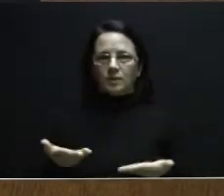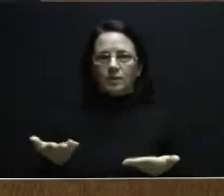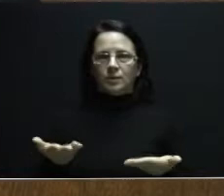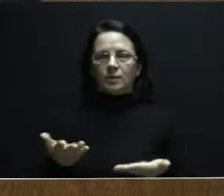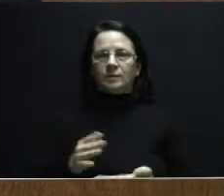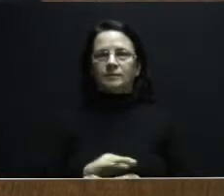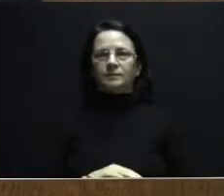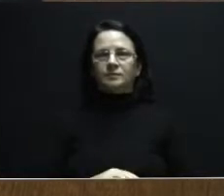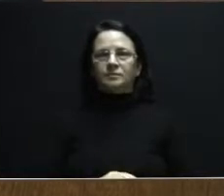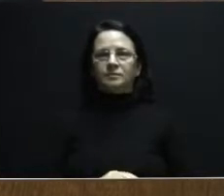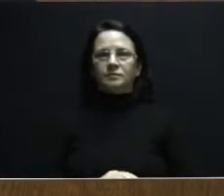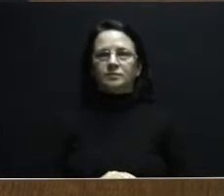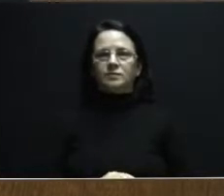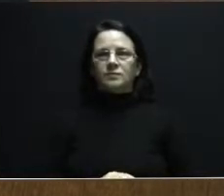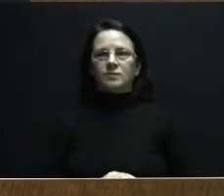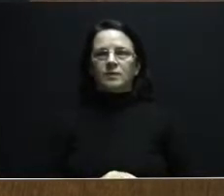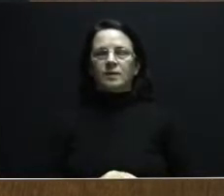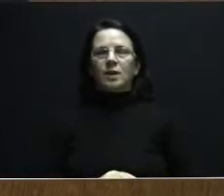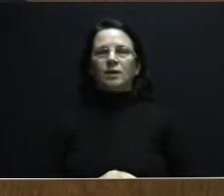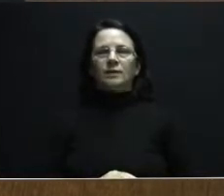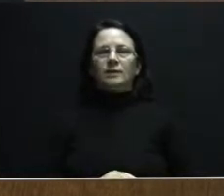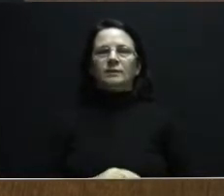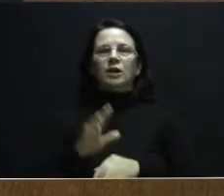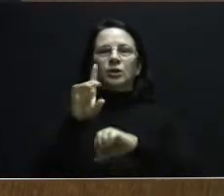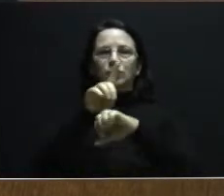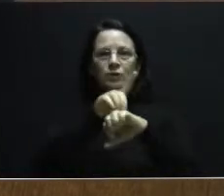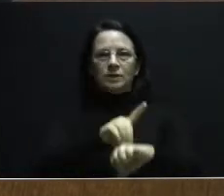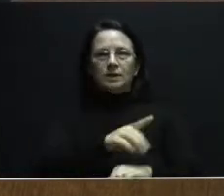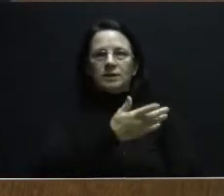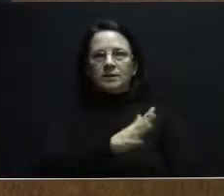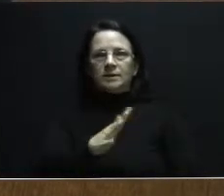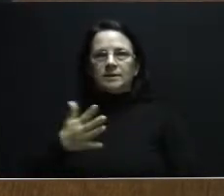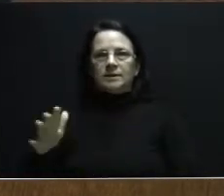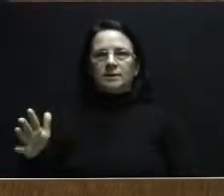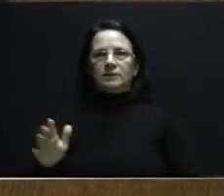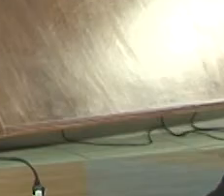Dom Tarcísio Escaramuza, bispo da Diocese de Santos.